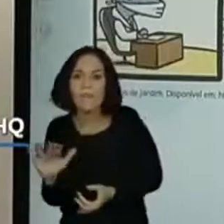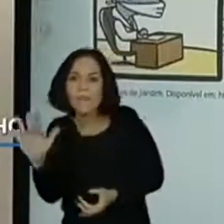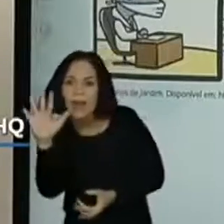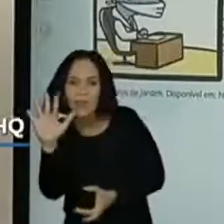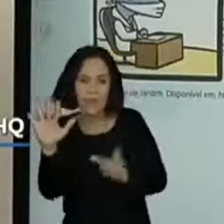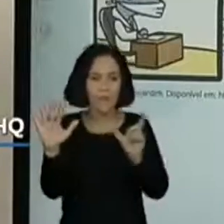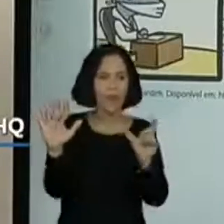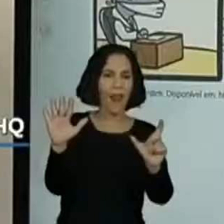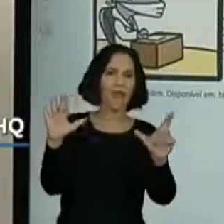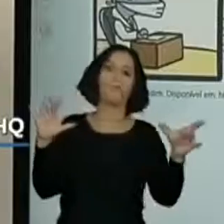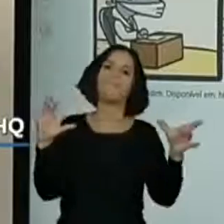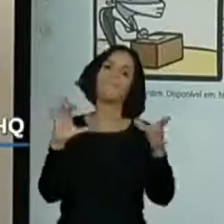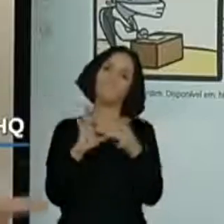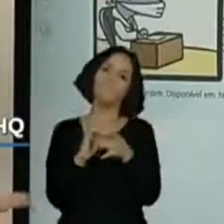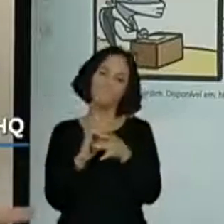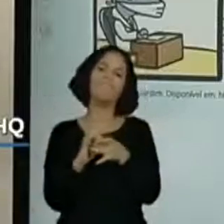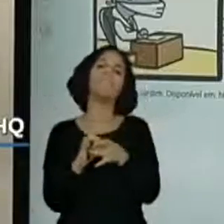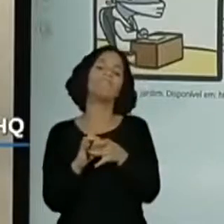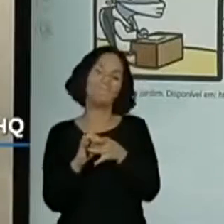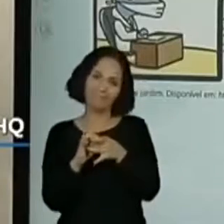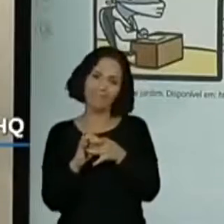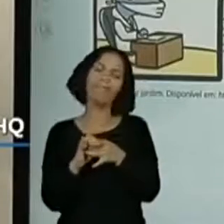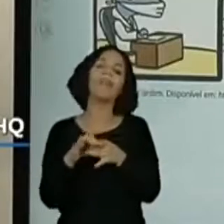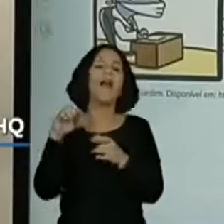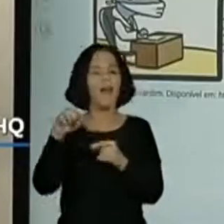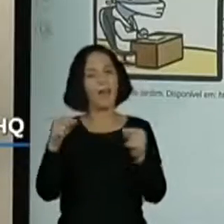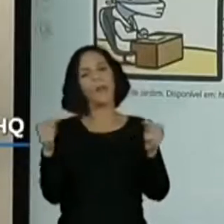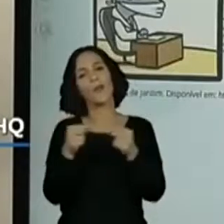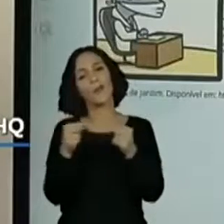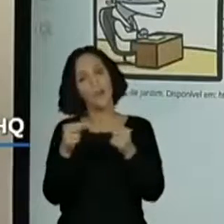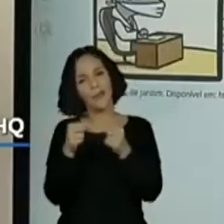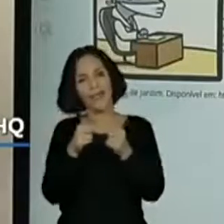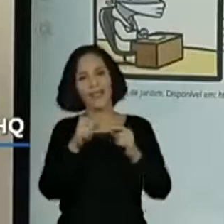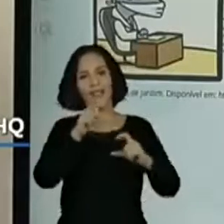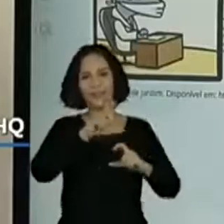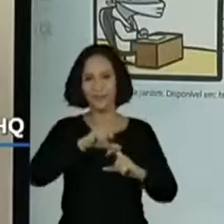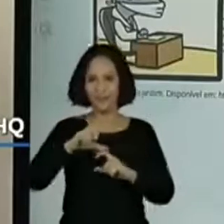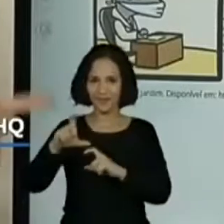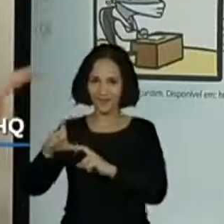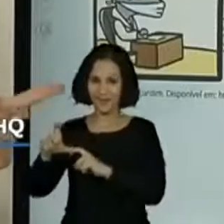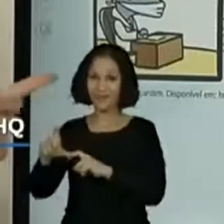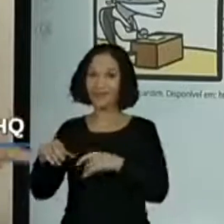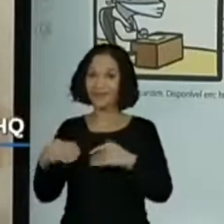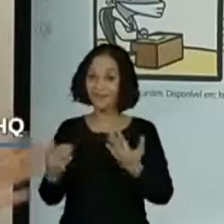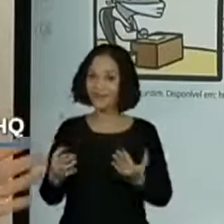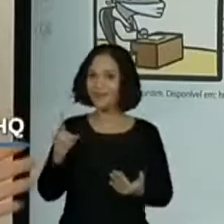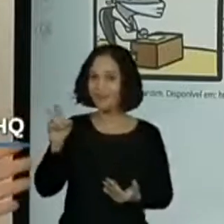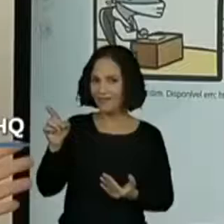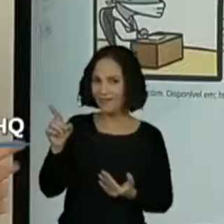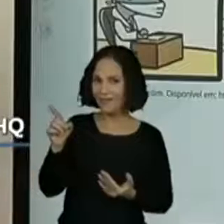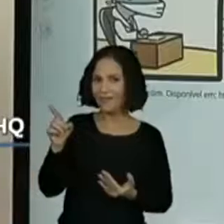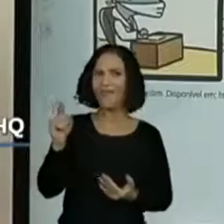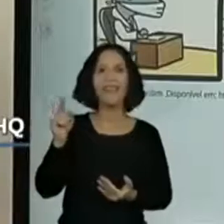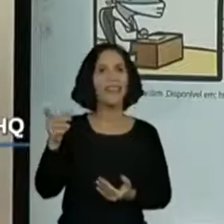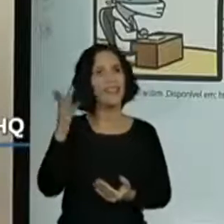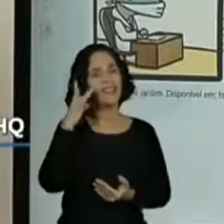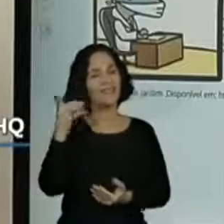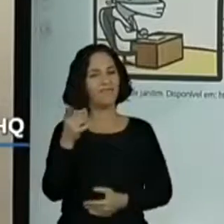imagem, porque um vai complementando o outro para que você possa entender a história. Então, eu acho que para esse tipo de